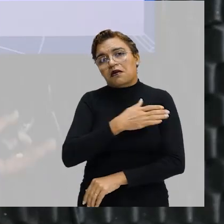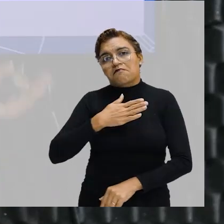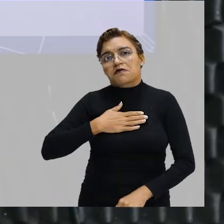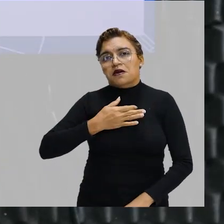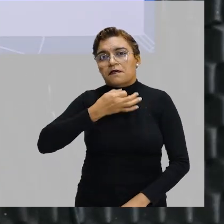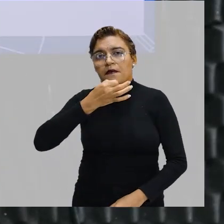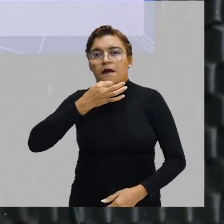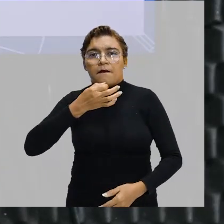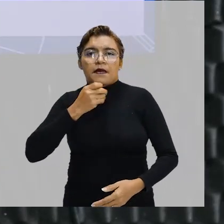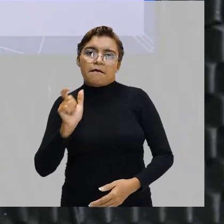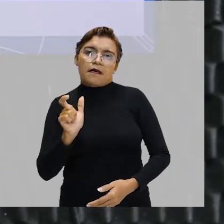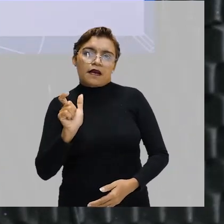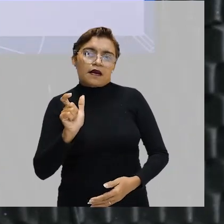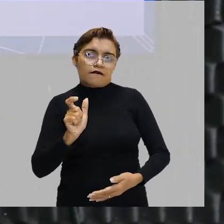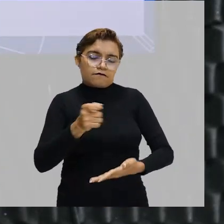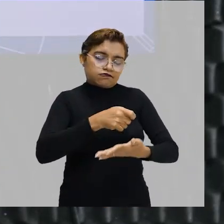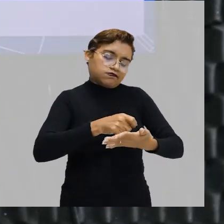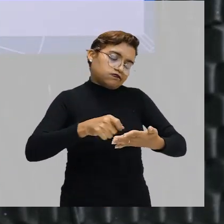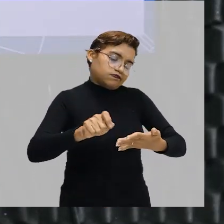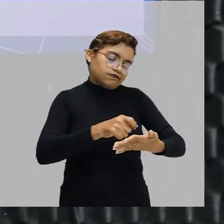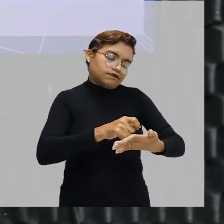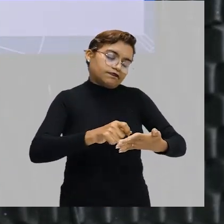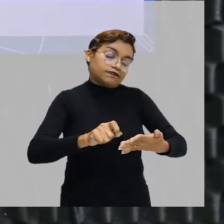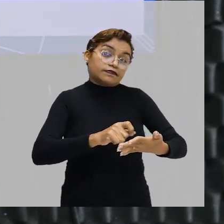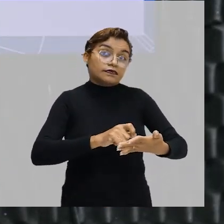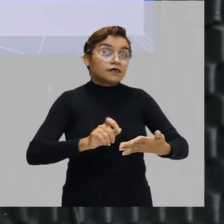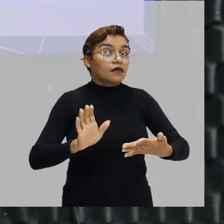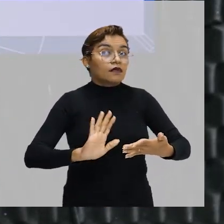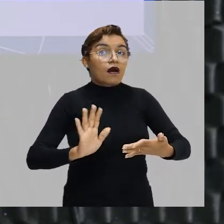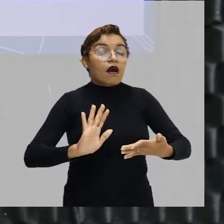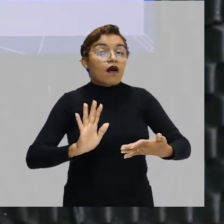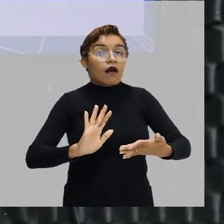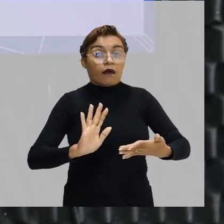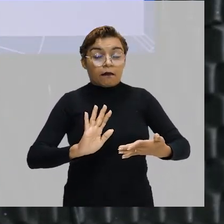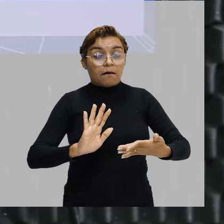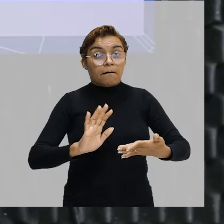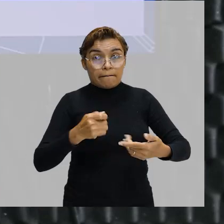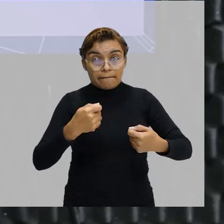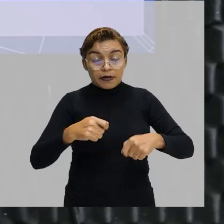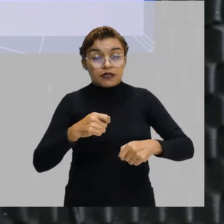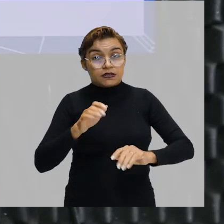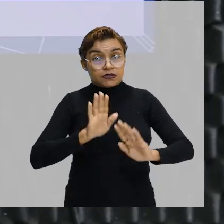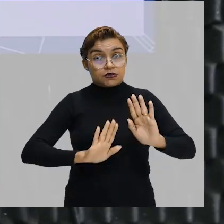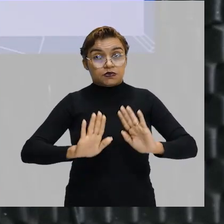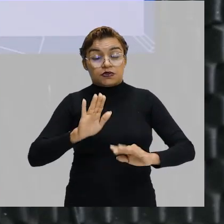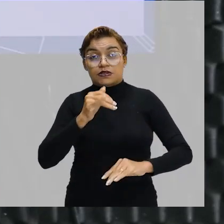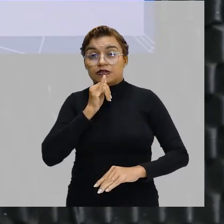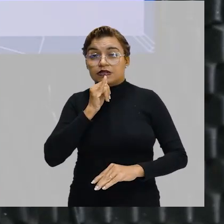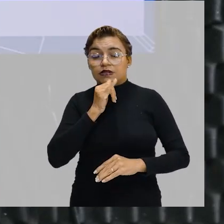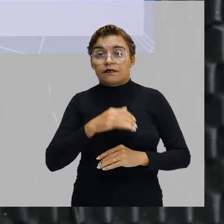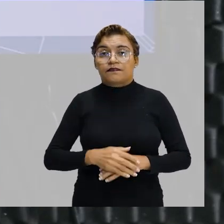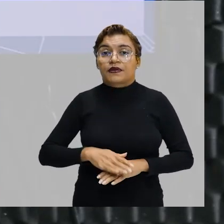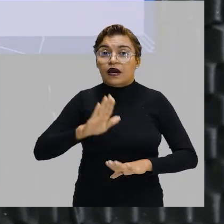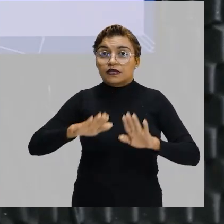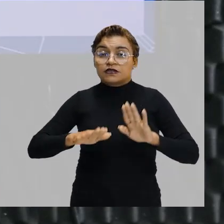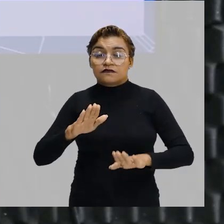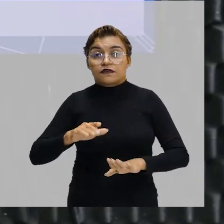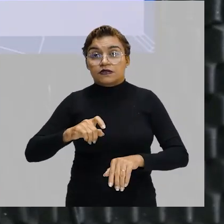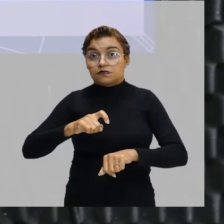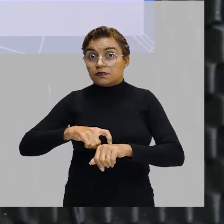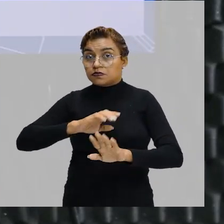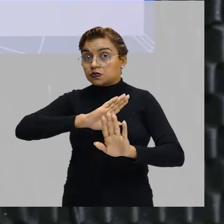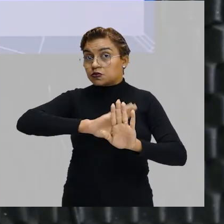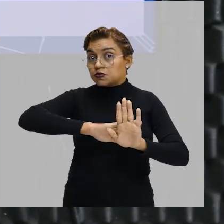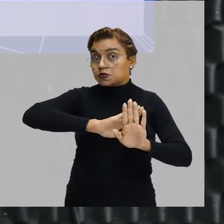palavras e quer colocar que pensa. Não é assim. Até mesmo as questões subjetivas precisam de